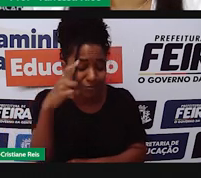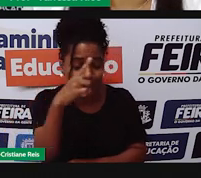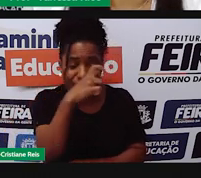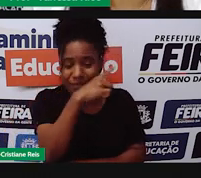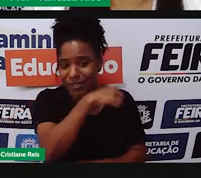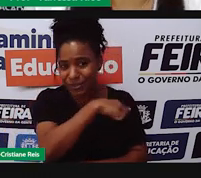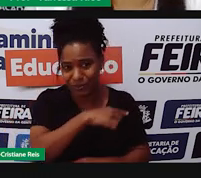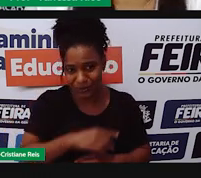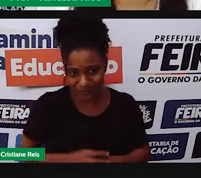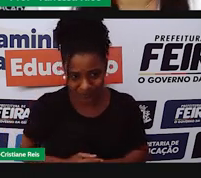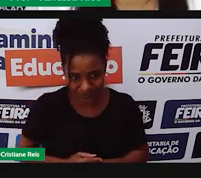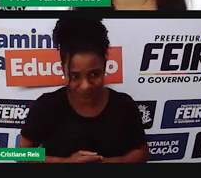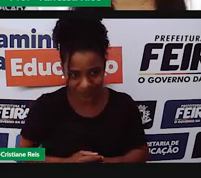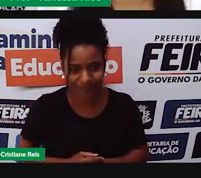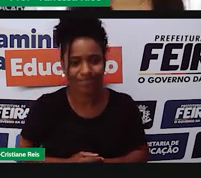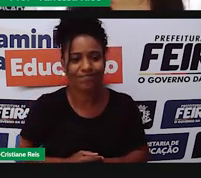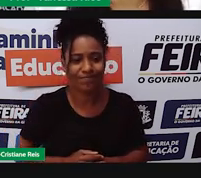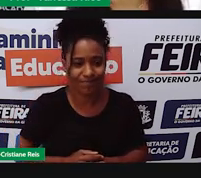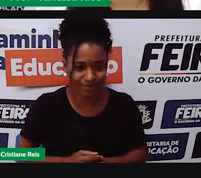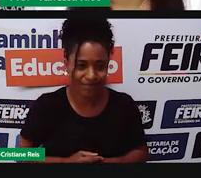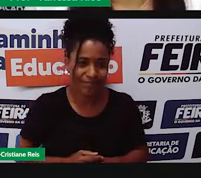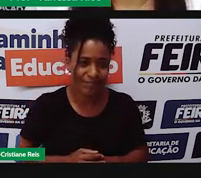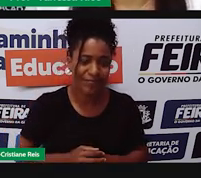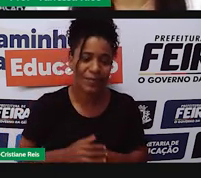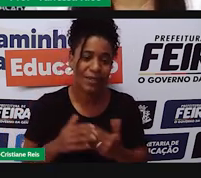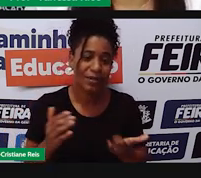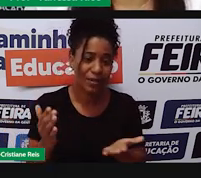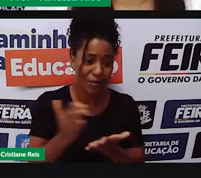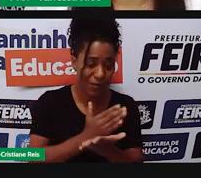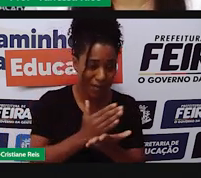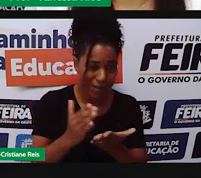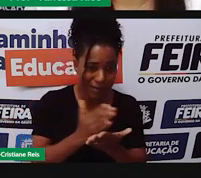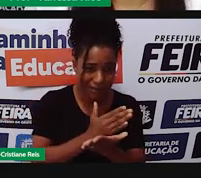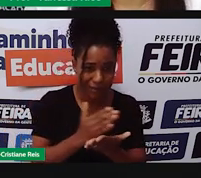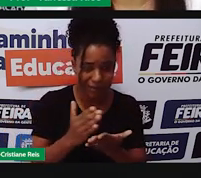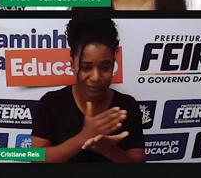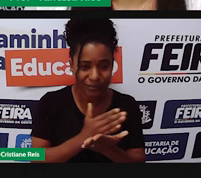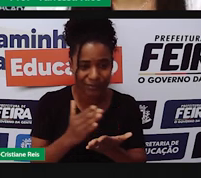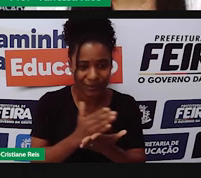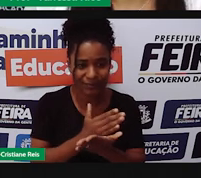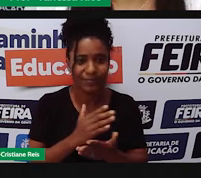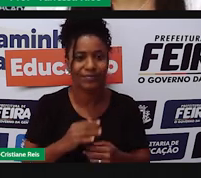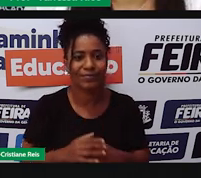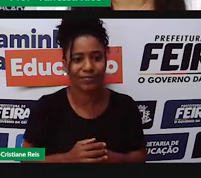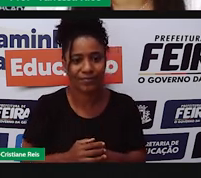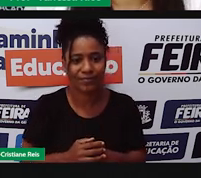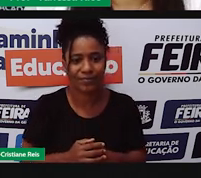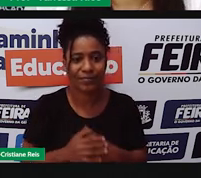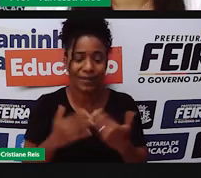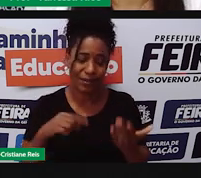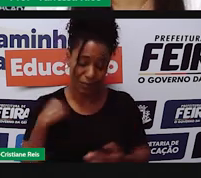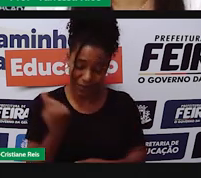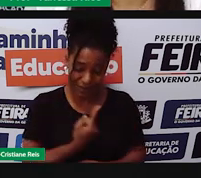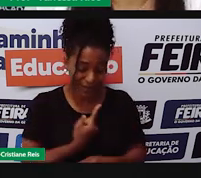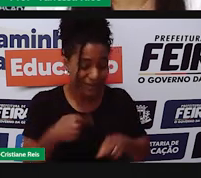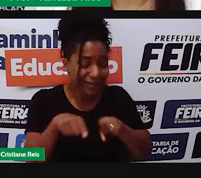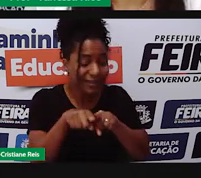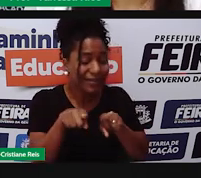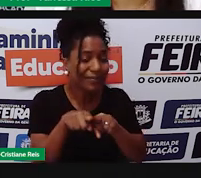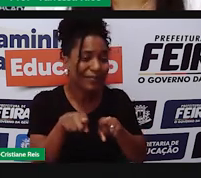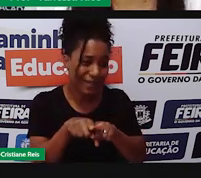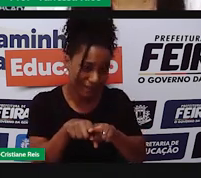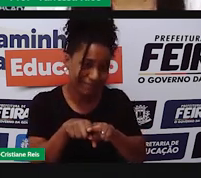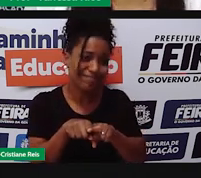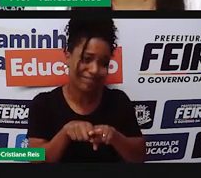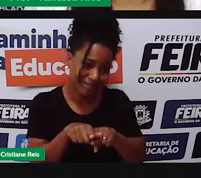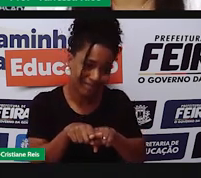também fossem extintos, né? Caso o sol também deixassem de existir. Inclusive nós, né? Precisamos aí